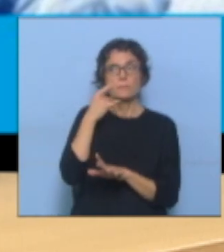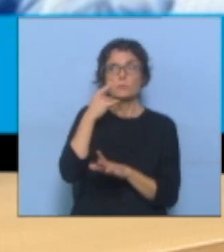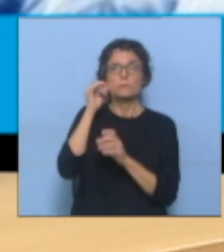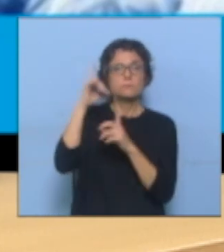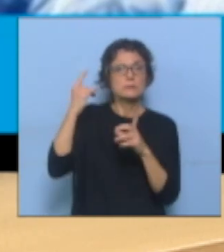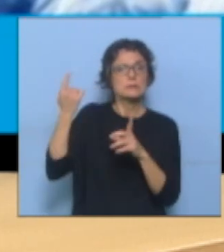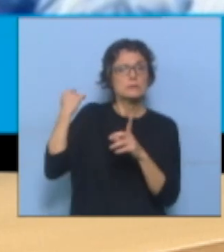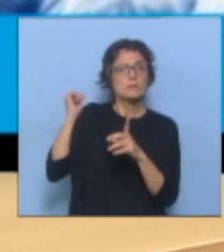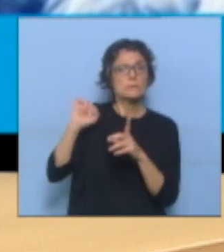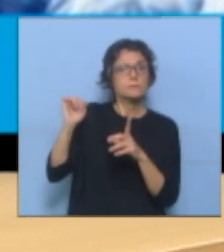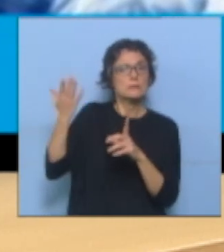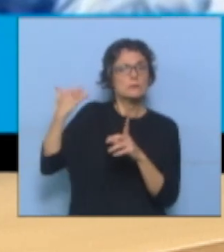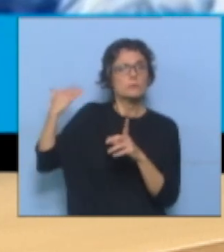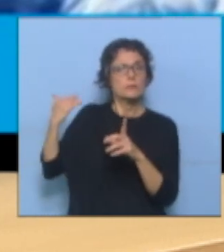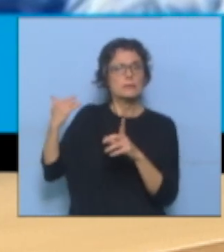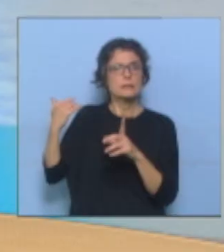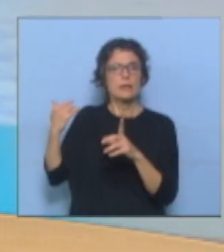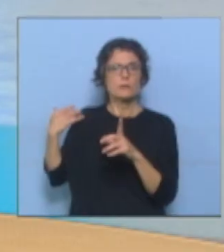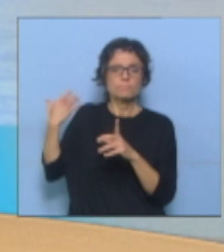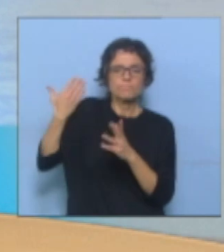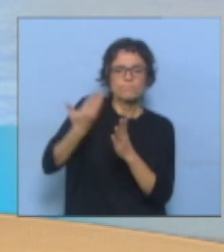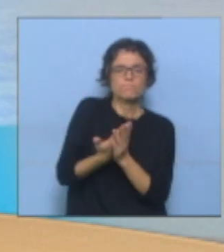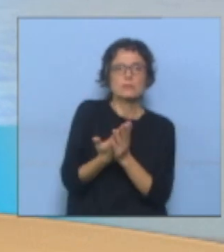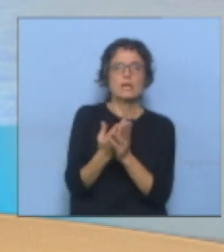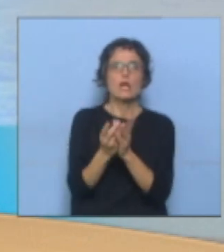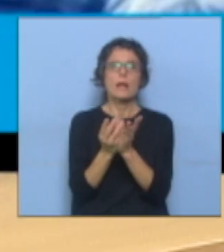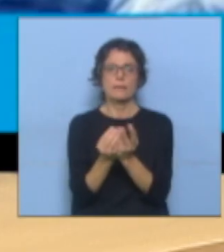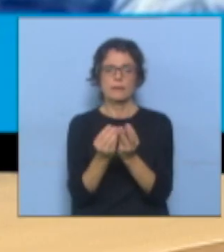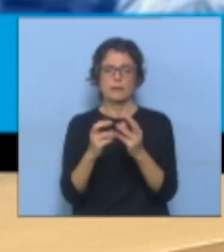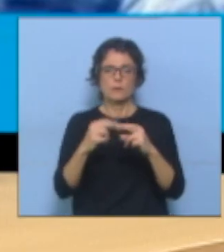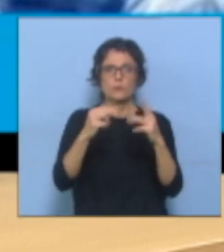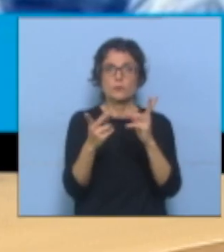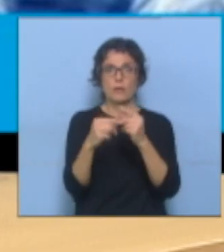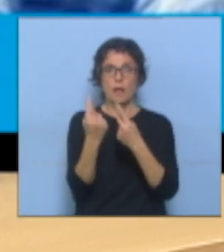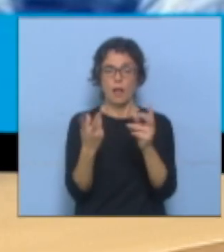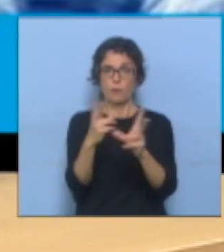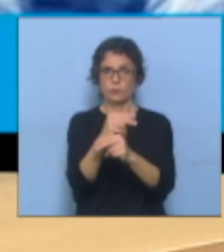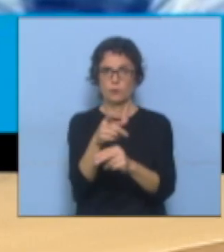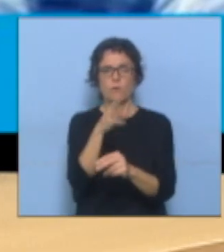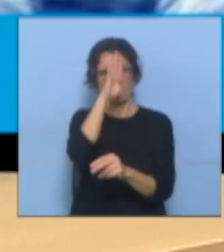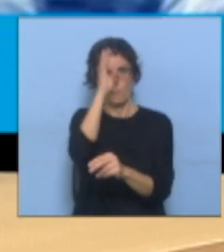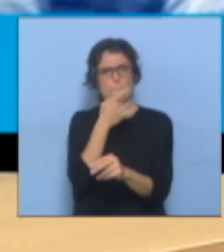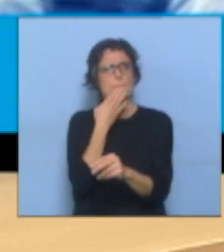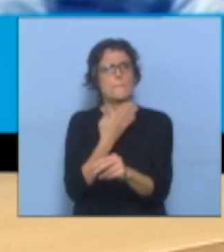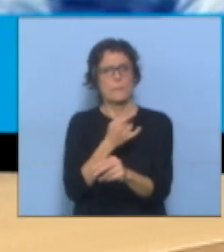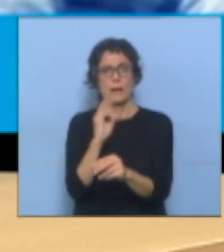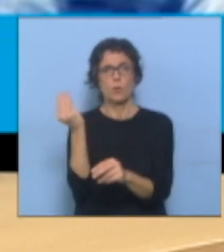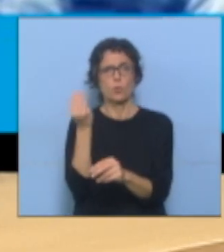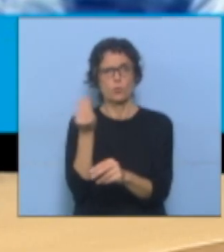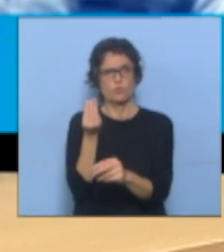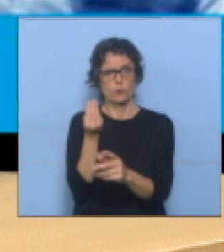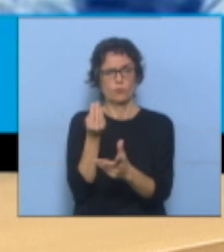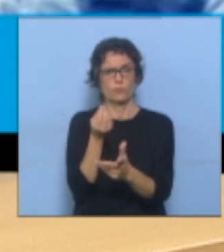reconstruir a partir de algo absolutamente novo. E aquilo que o Papa vai perguntar aos jovens é como é que este